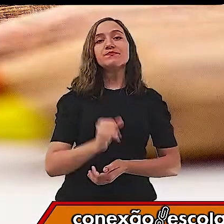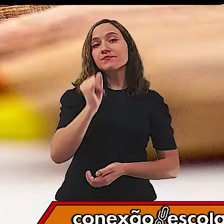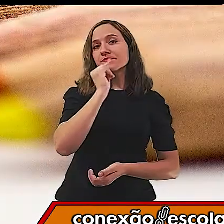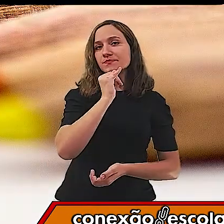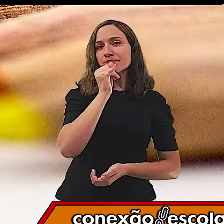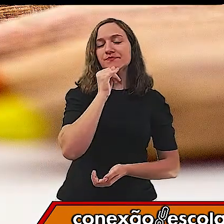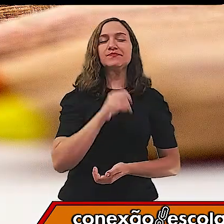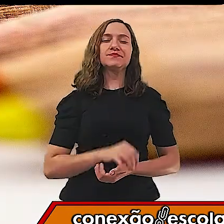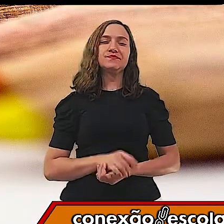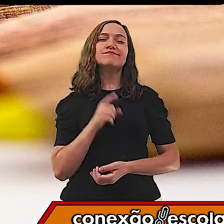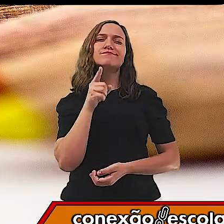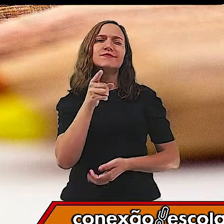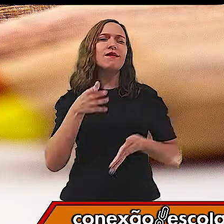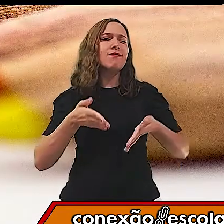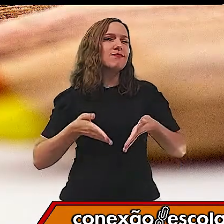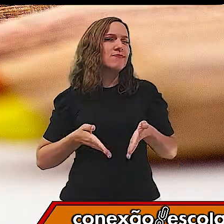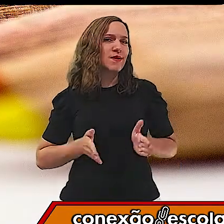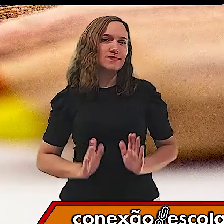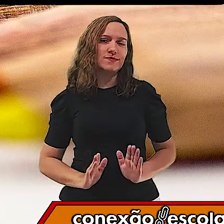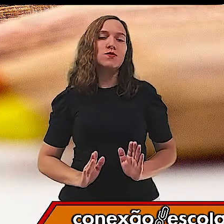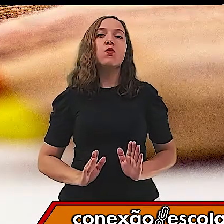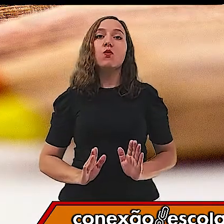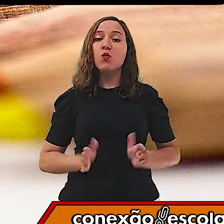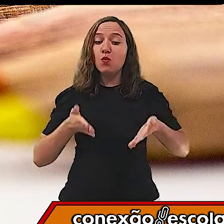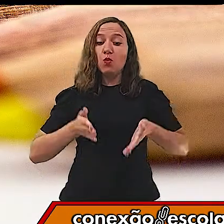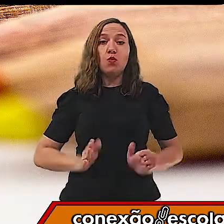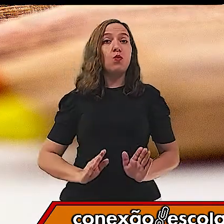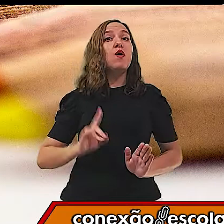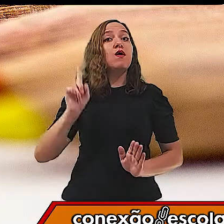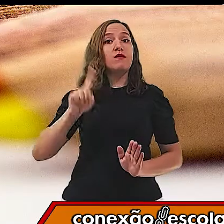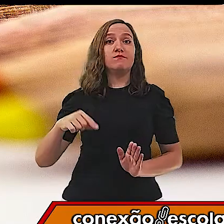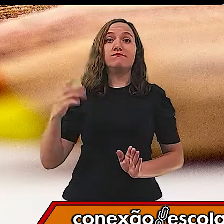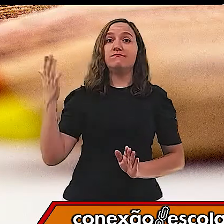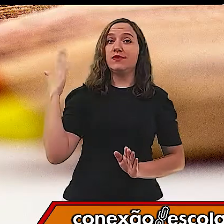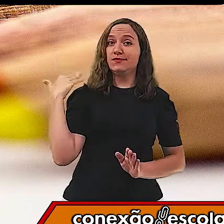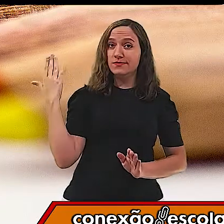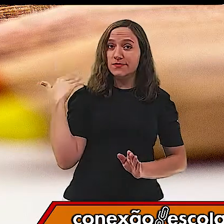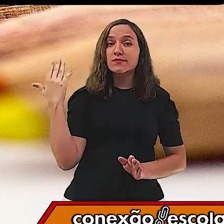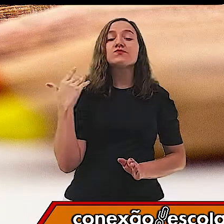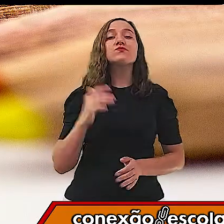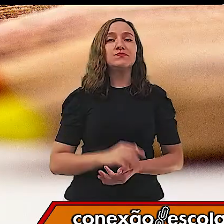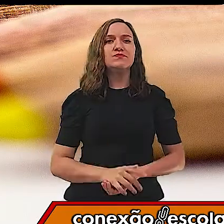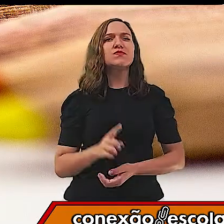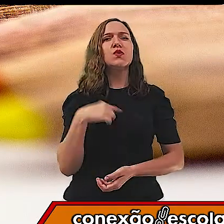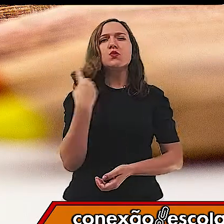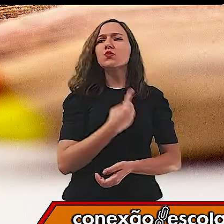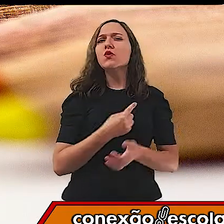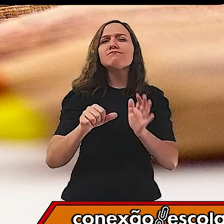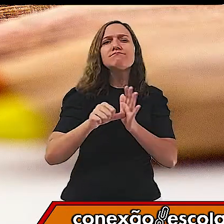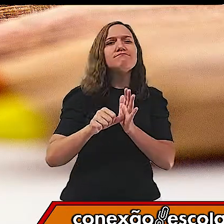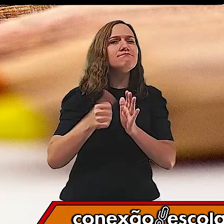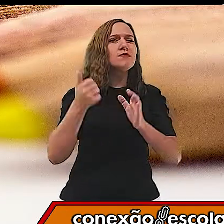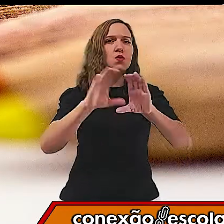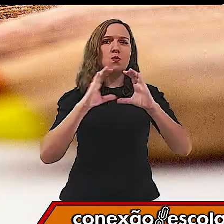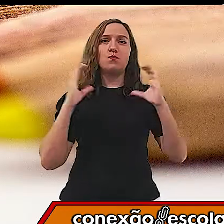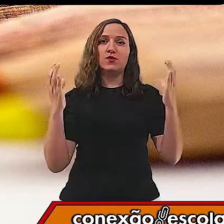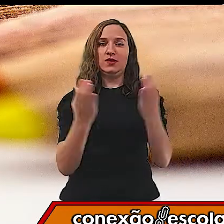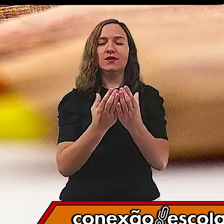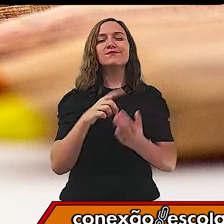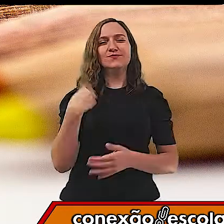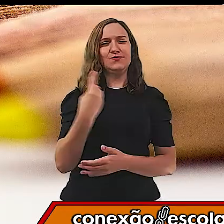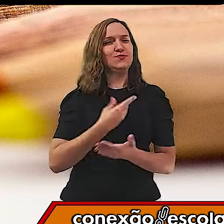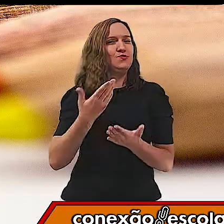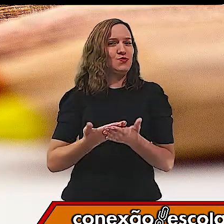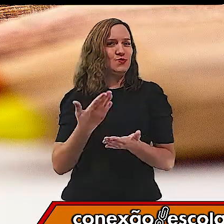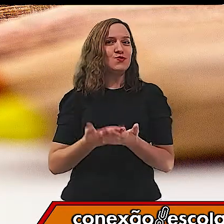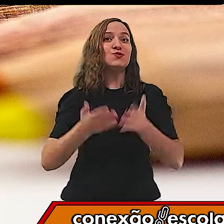nasceu, foi passado. A nossa primeira comunidade, como nós vimos na nossa aula passada, quem